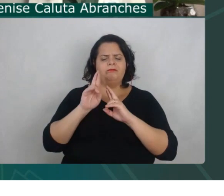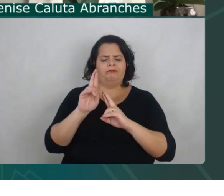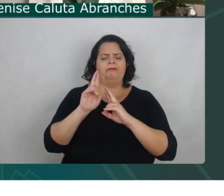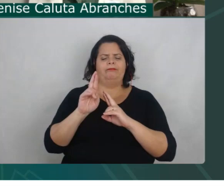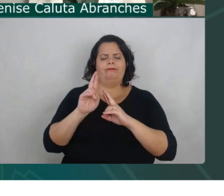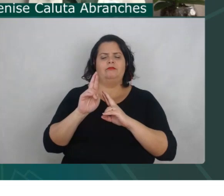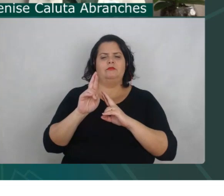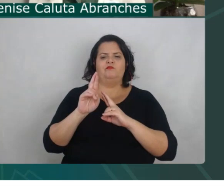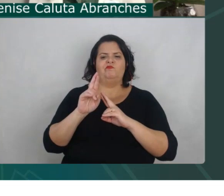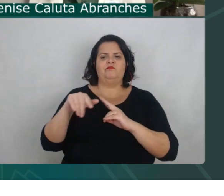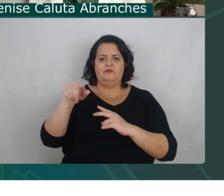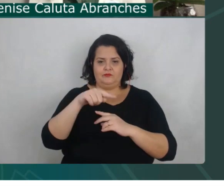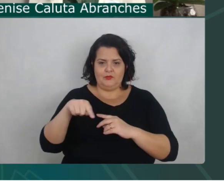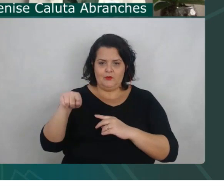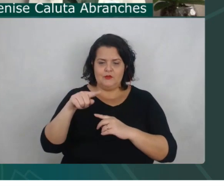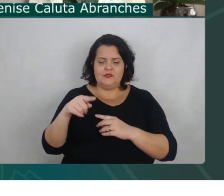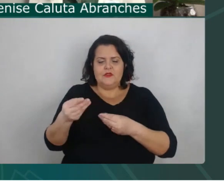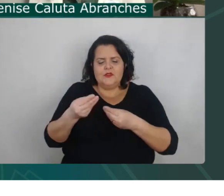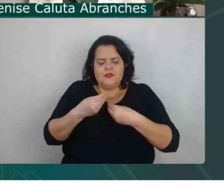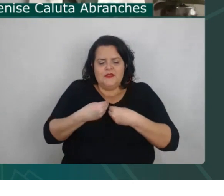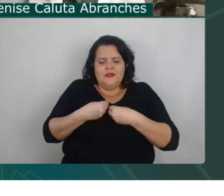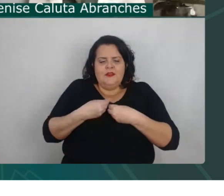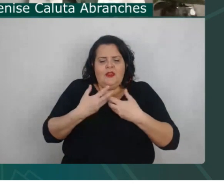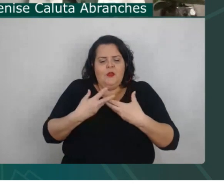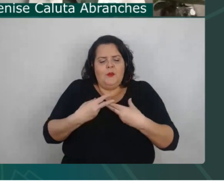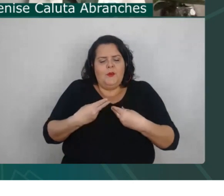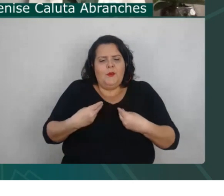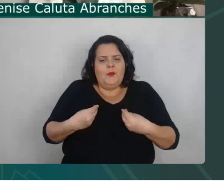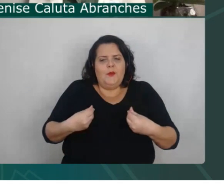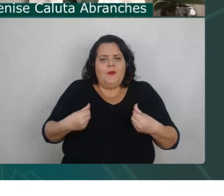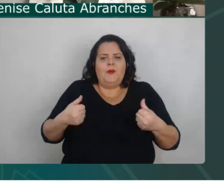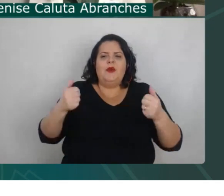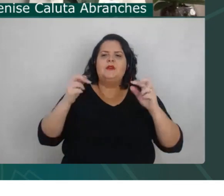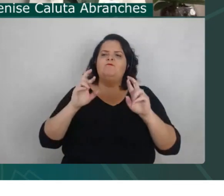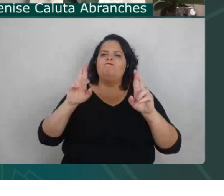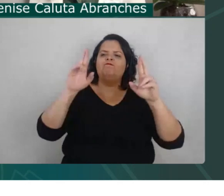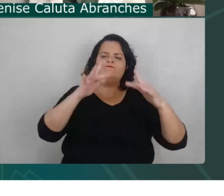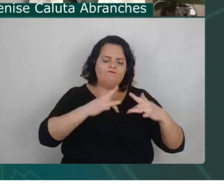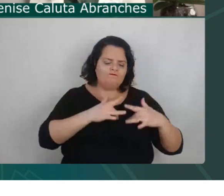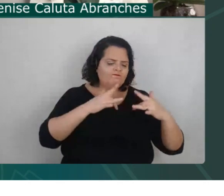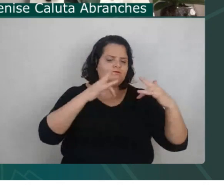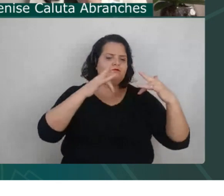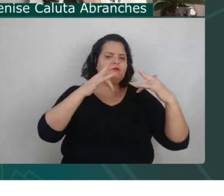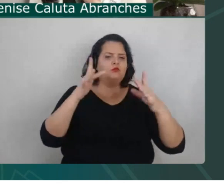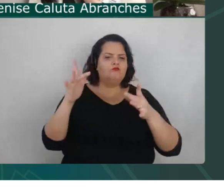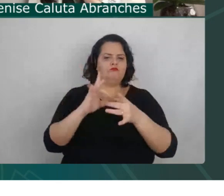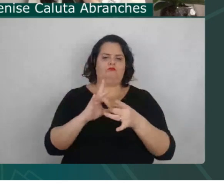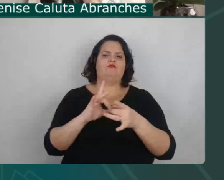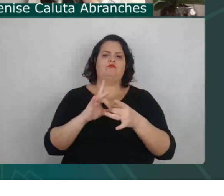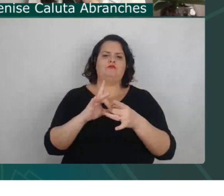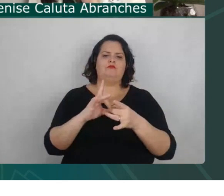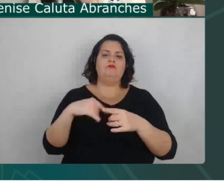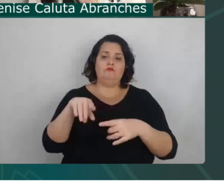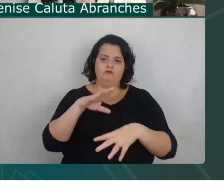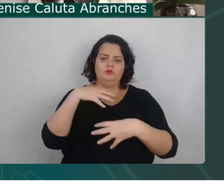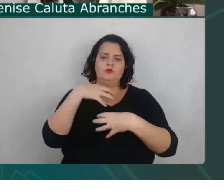de vocês traz muita esperança e união e solidariedade, e é nosso sentimento aqui também